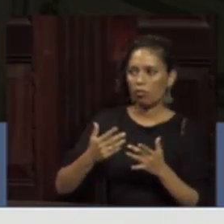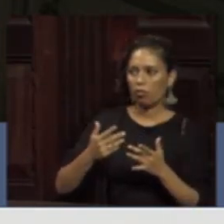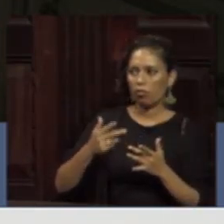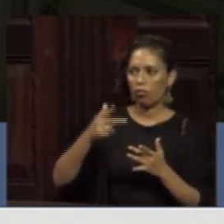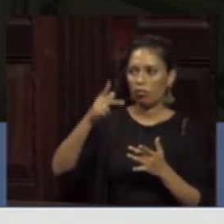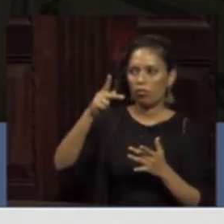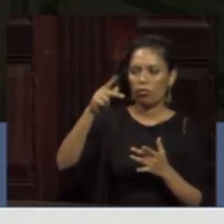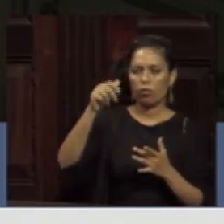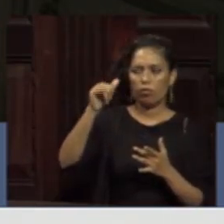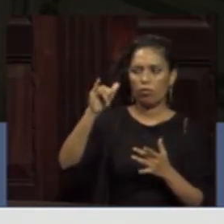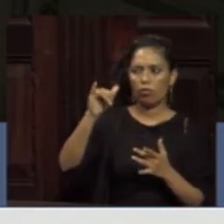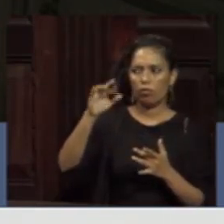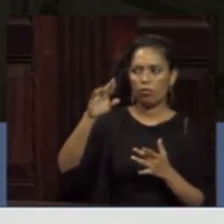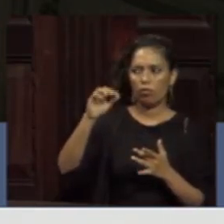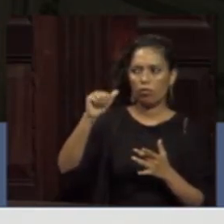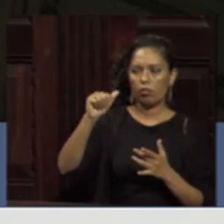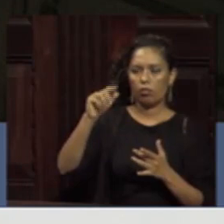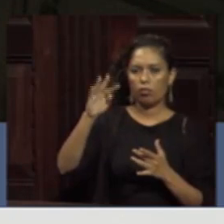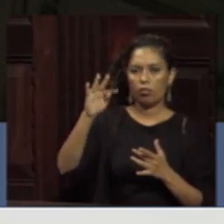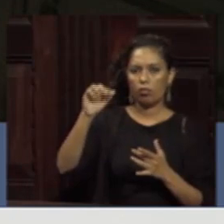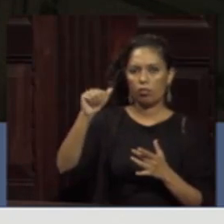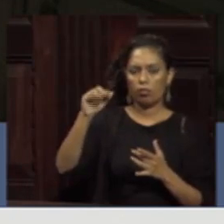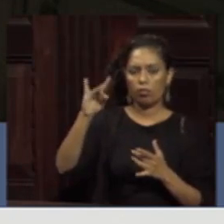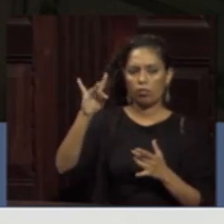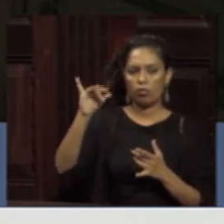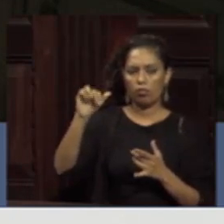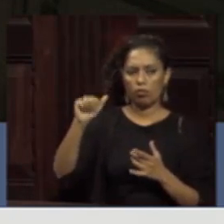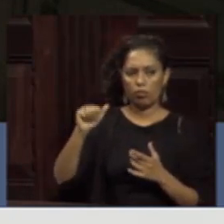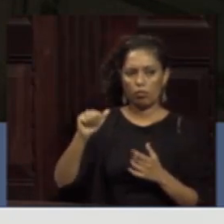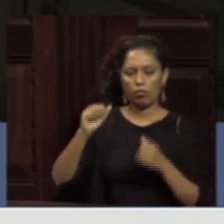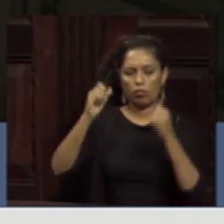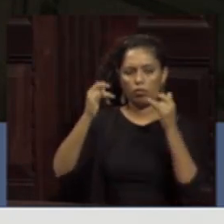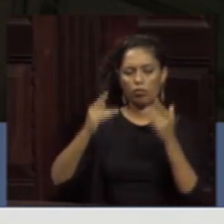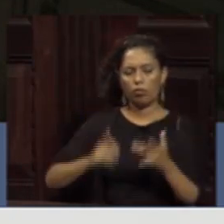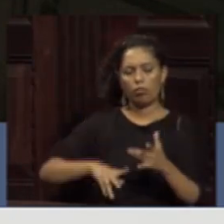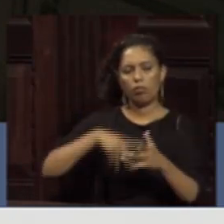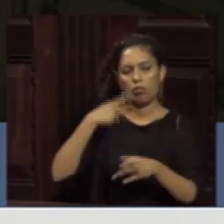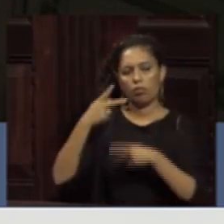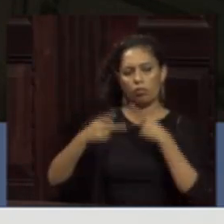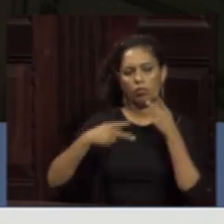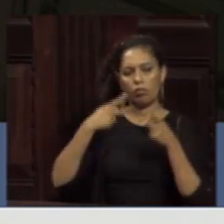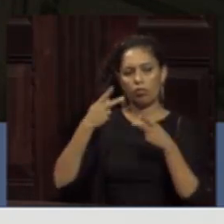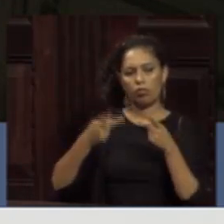contrabando, Dr. Edson Vismona, que preside